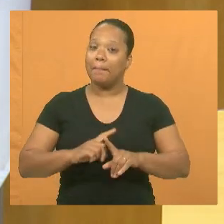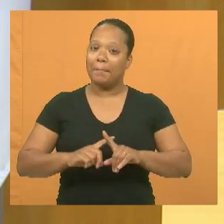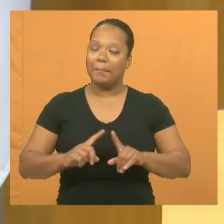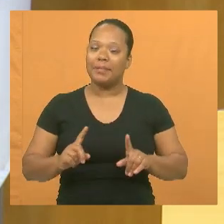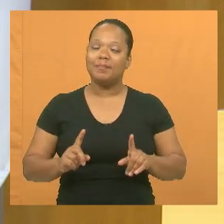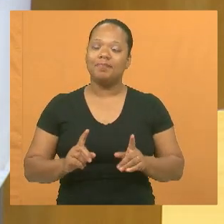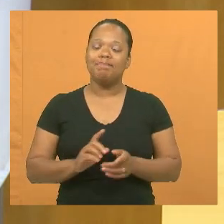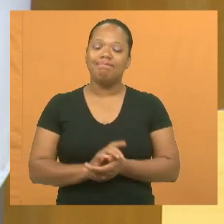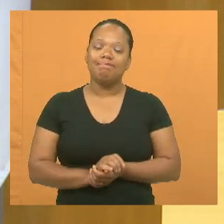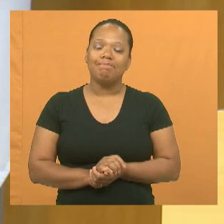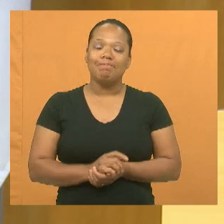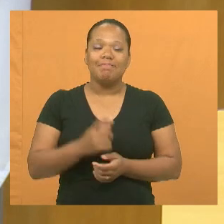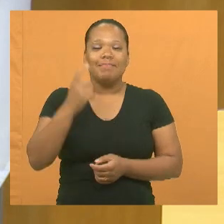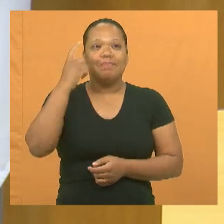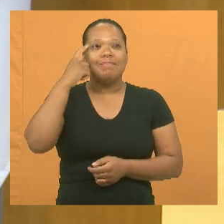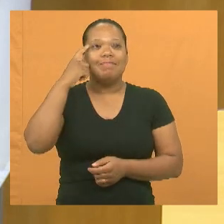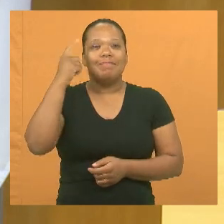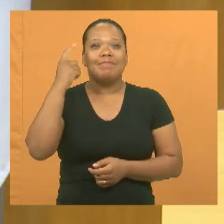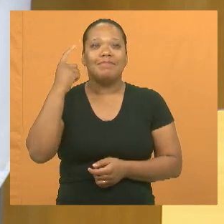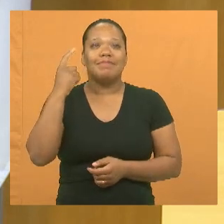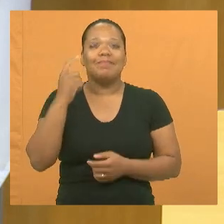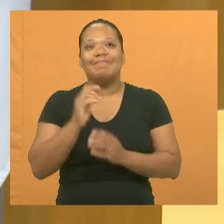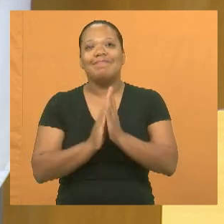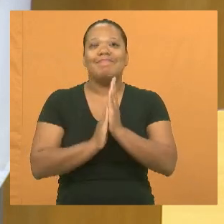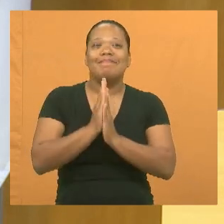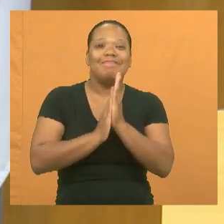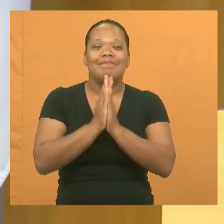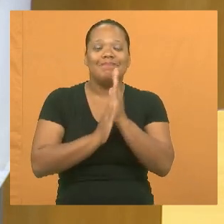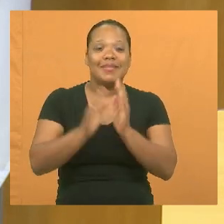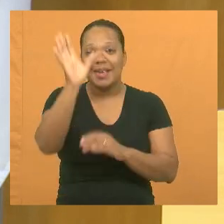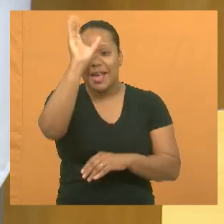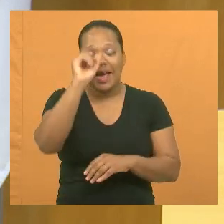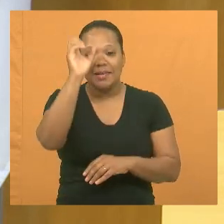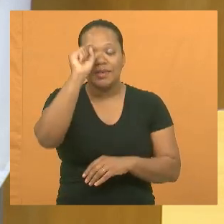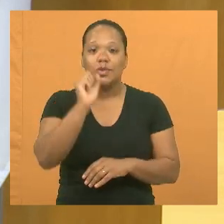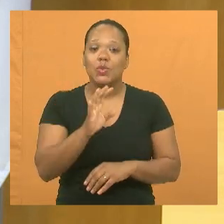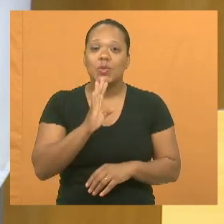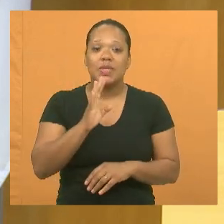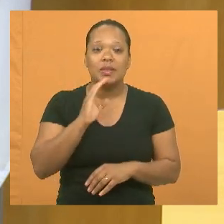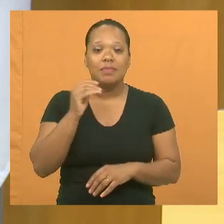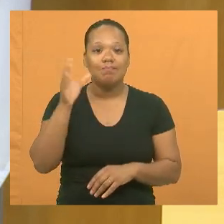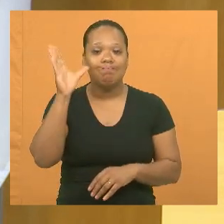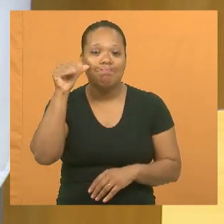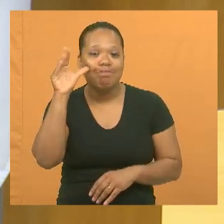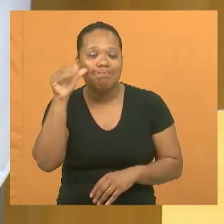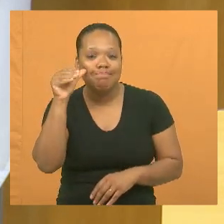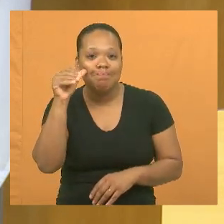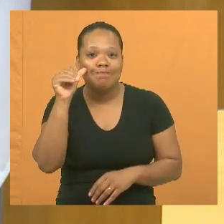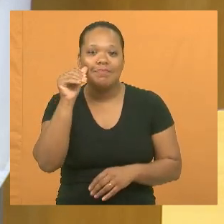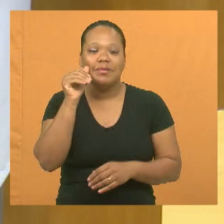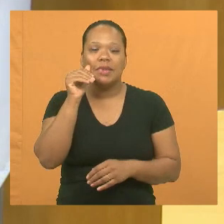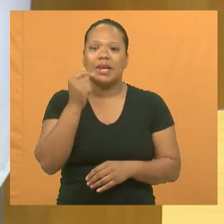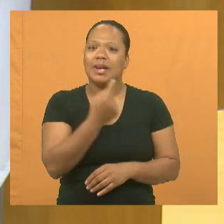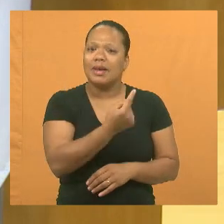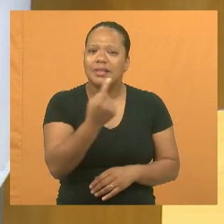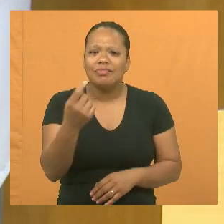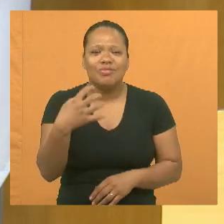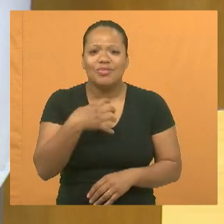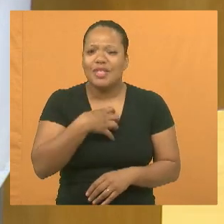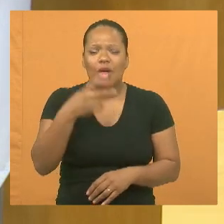que a ânsia de aprender, a ânsia de conhecer é inerente ao ser